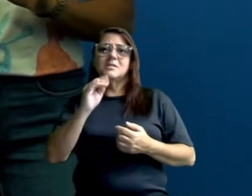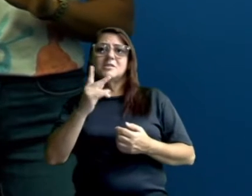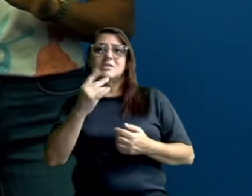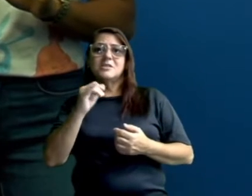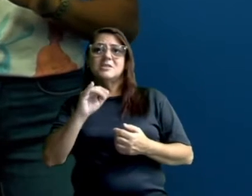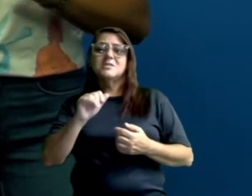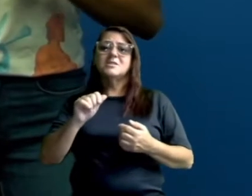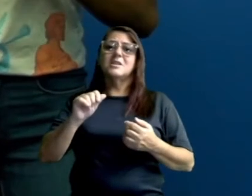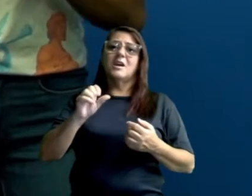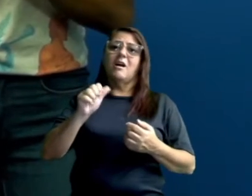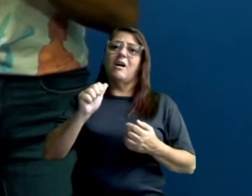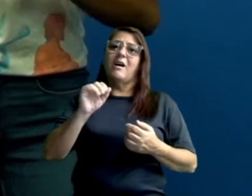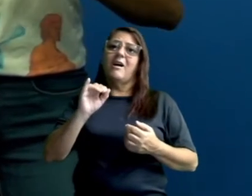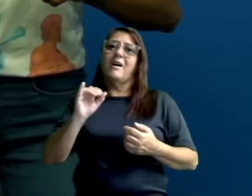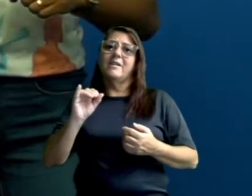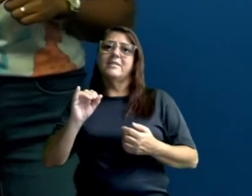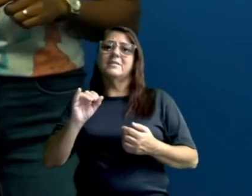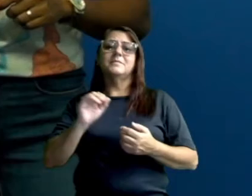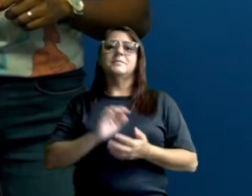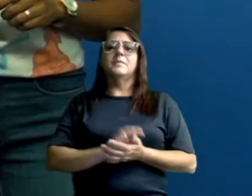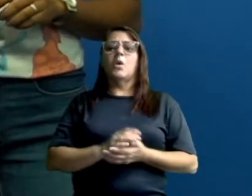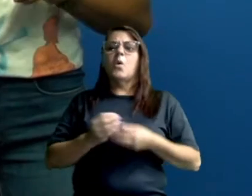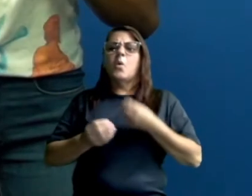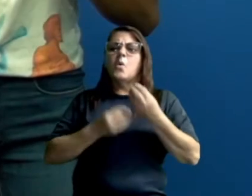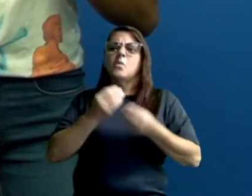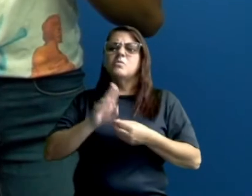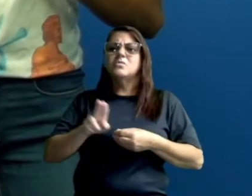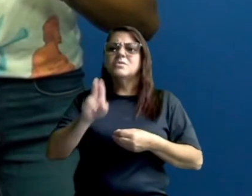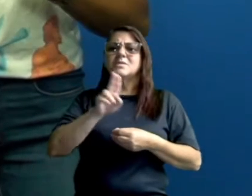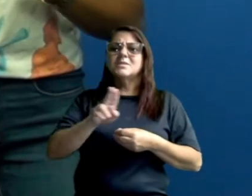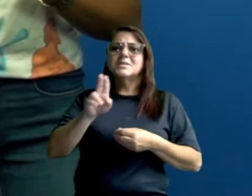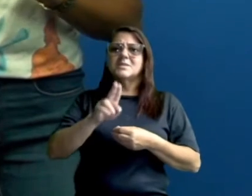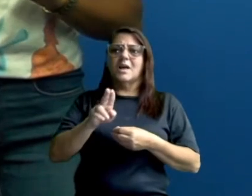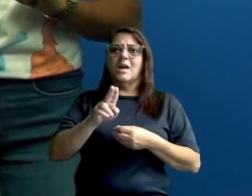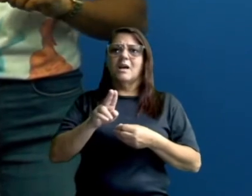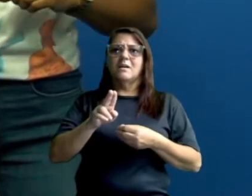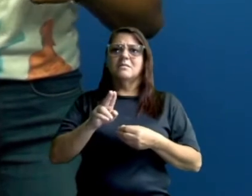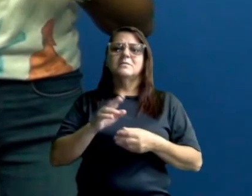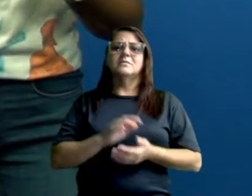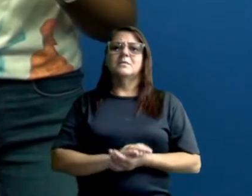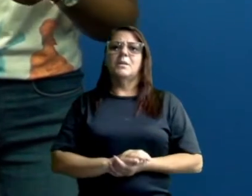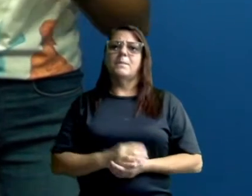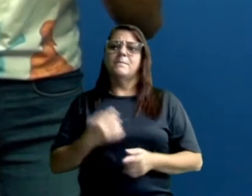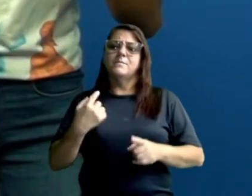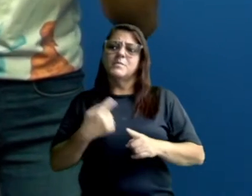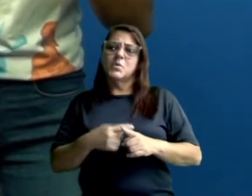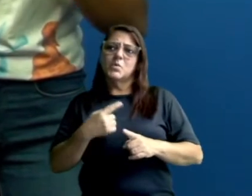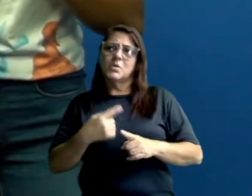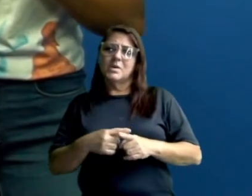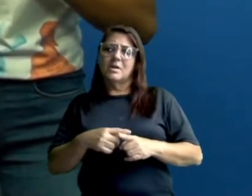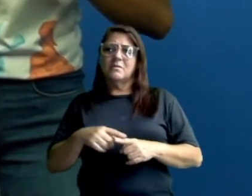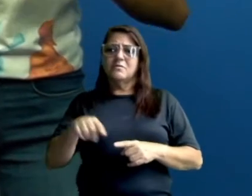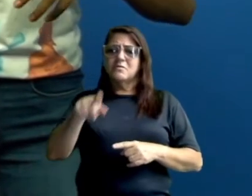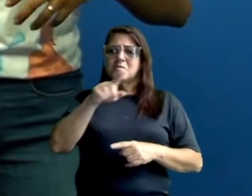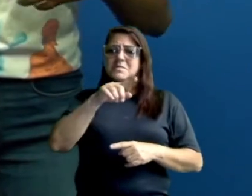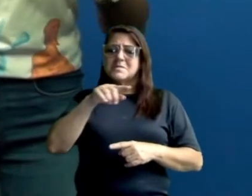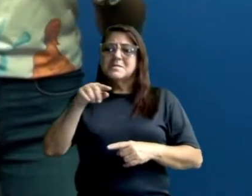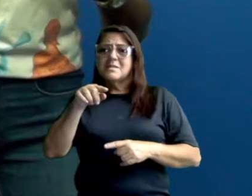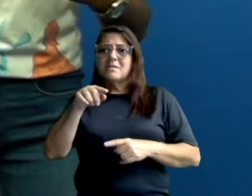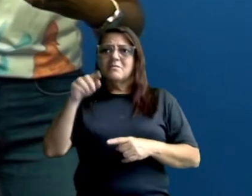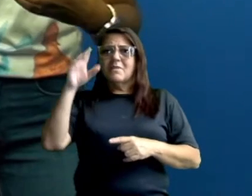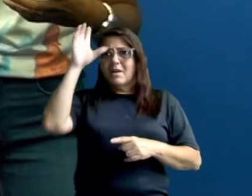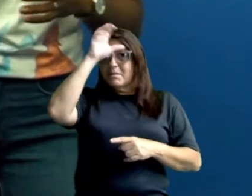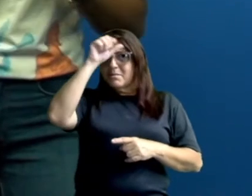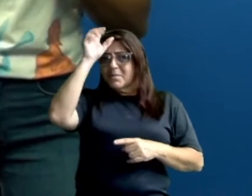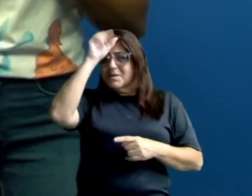eu vou saber quando utilizar essas formas? Então, fica bem ligadinho, porque você vai acompanhar como é que